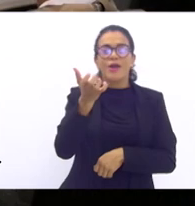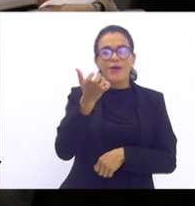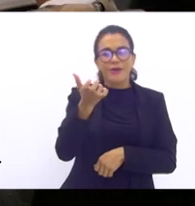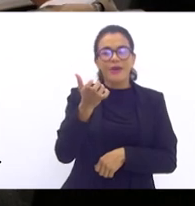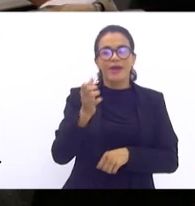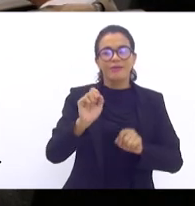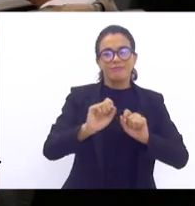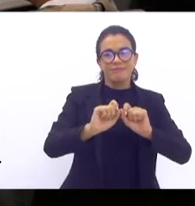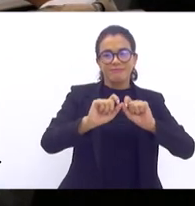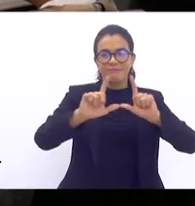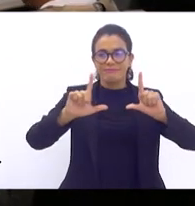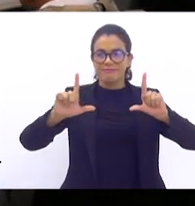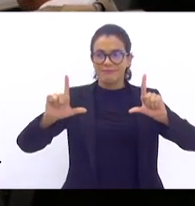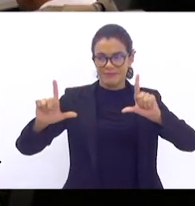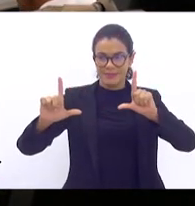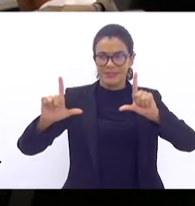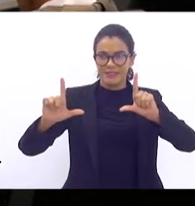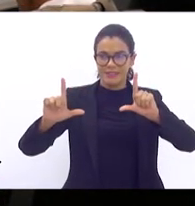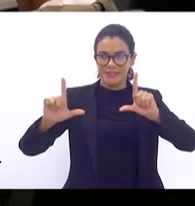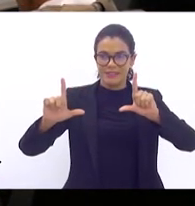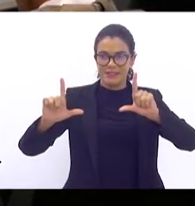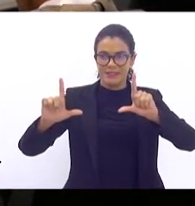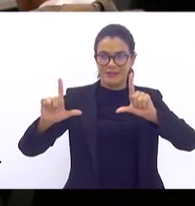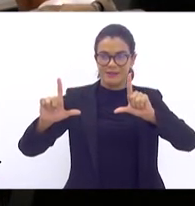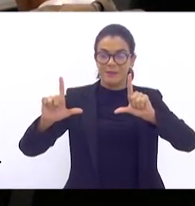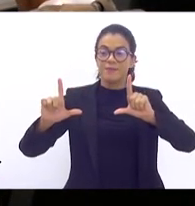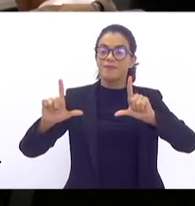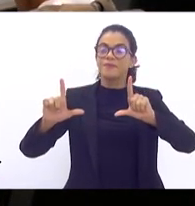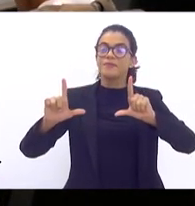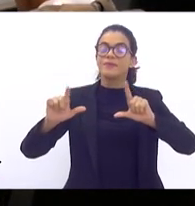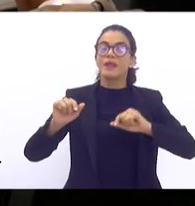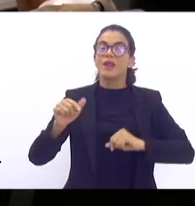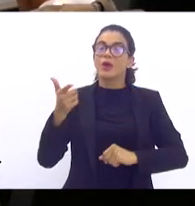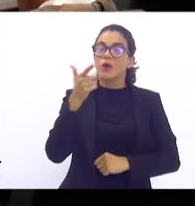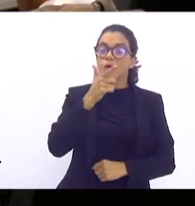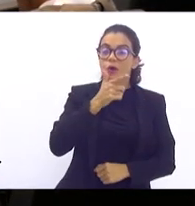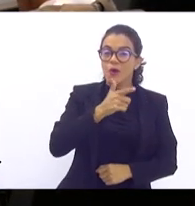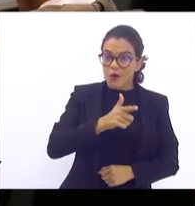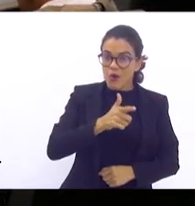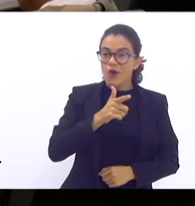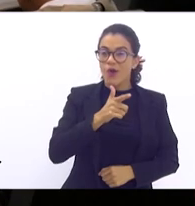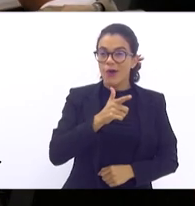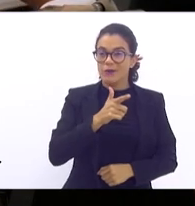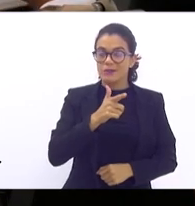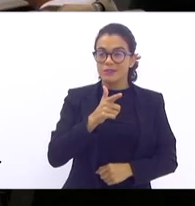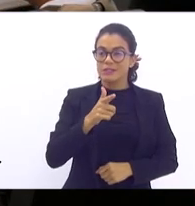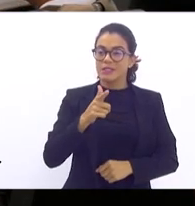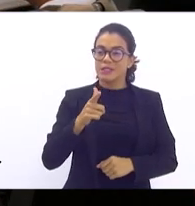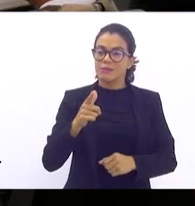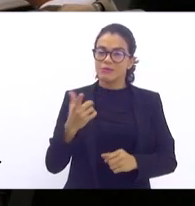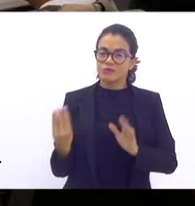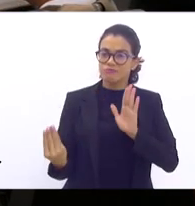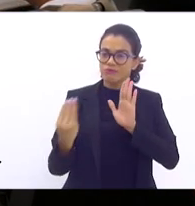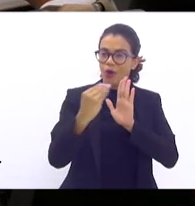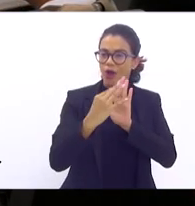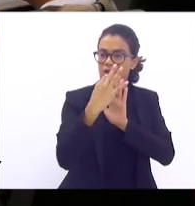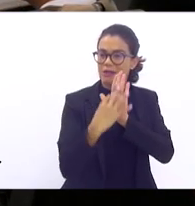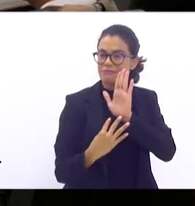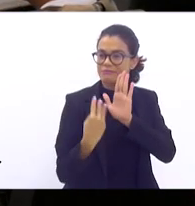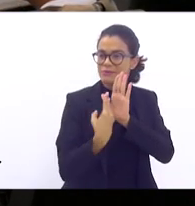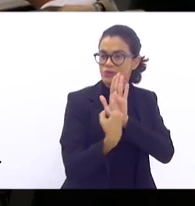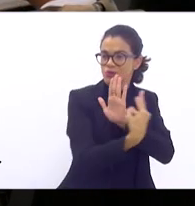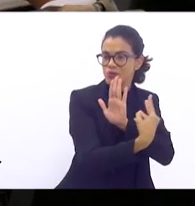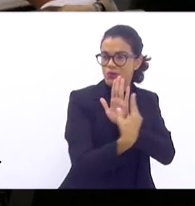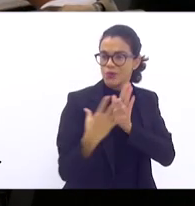área da rubrica pela primeira vez nós conseguimos já colocar no orçamento da União